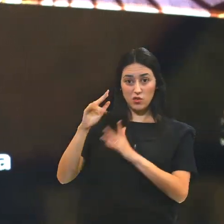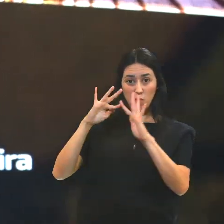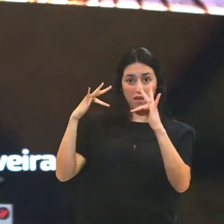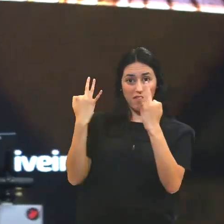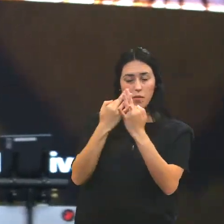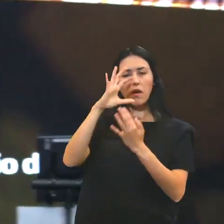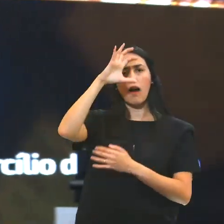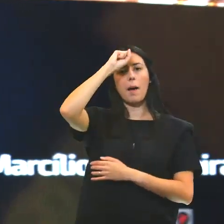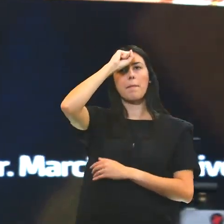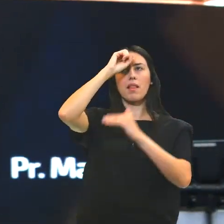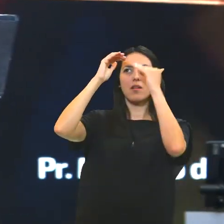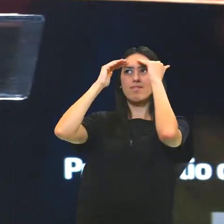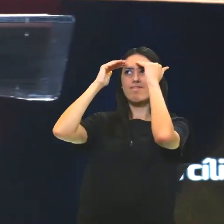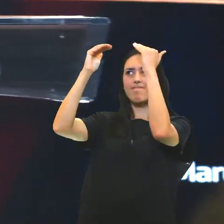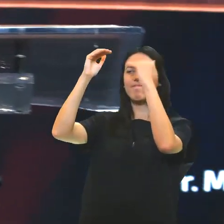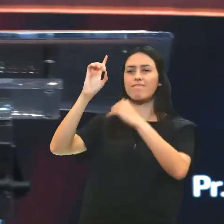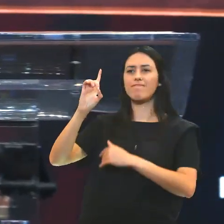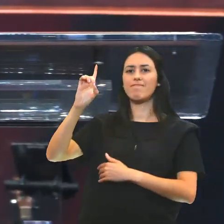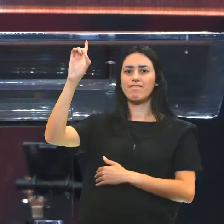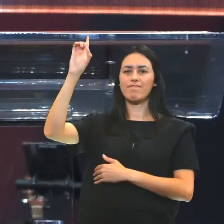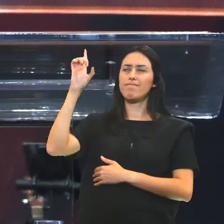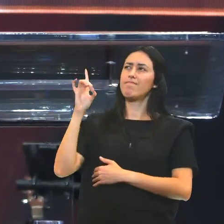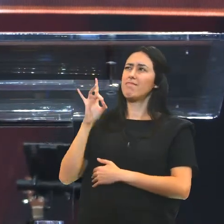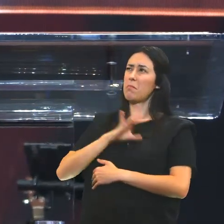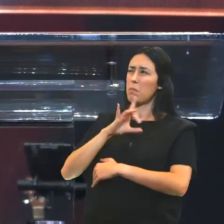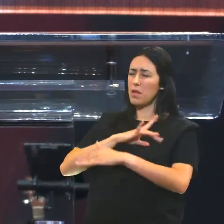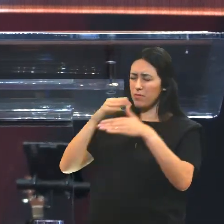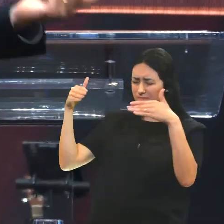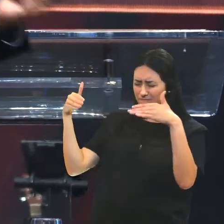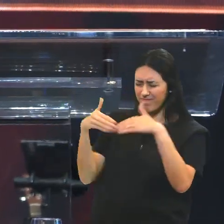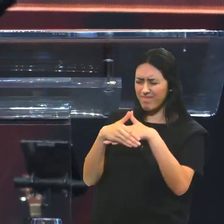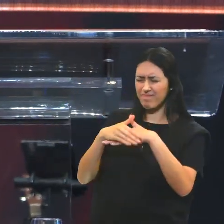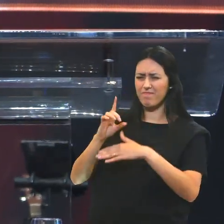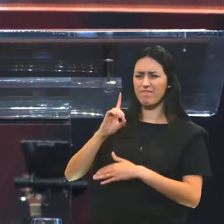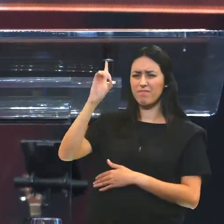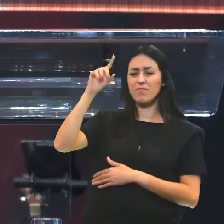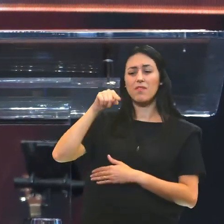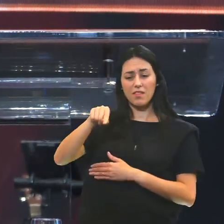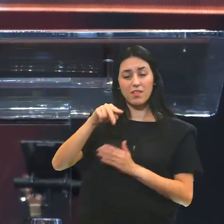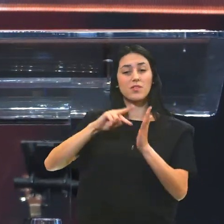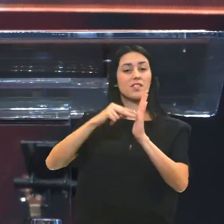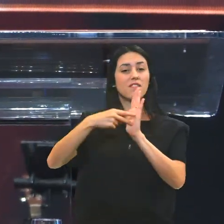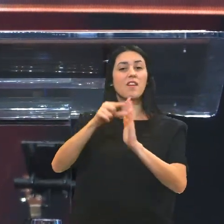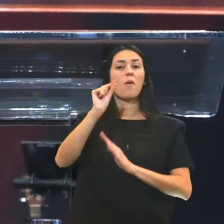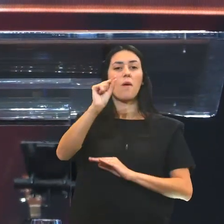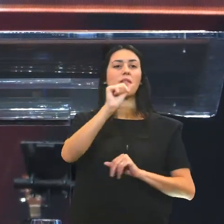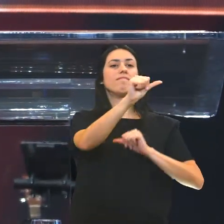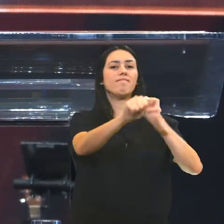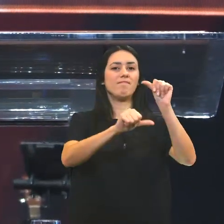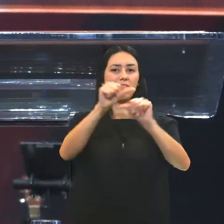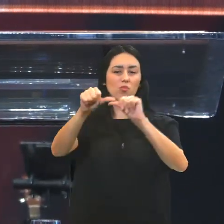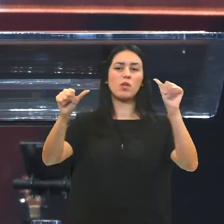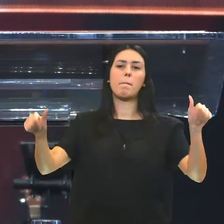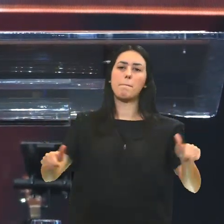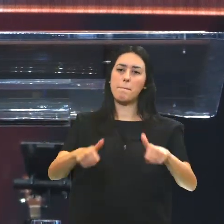do jeito de Deus e temer a Deus é sim significado de transformação e mudança, e para melhor.